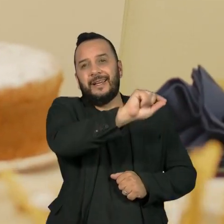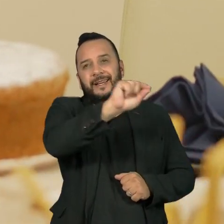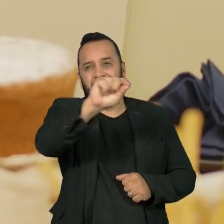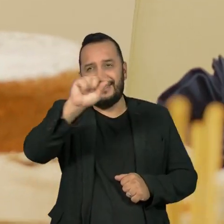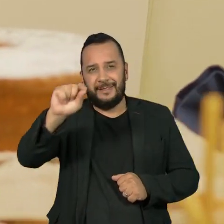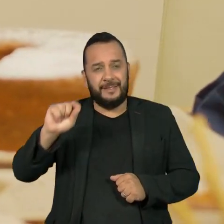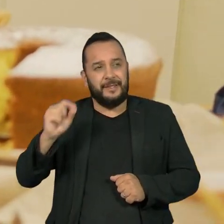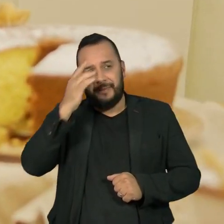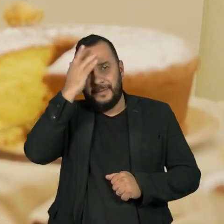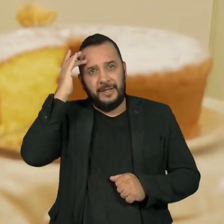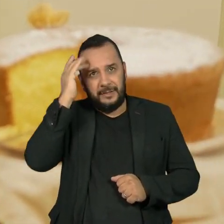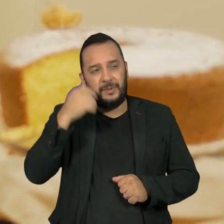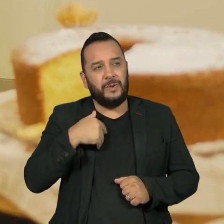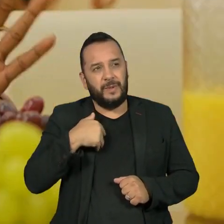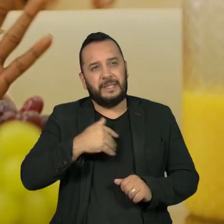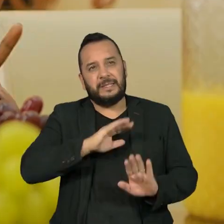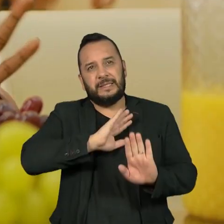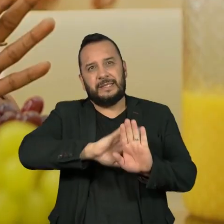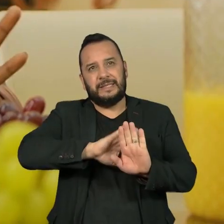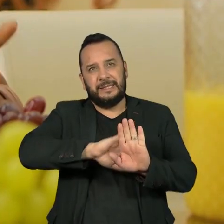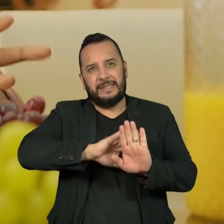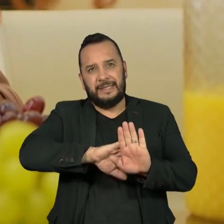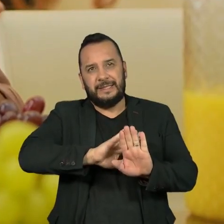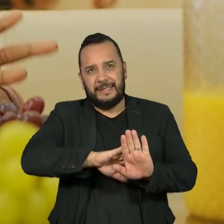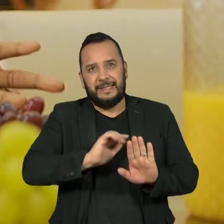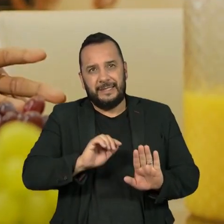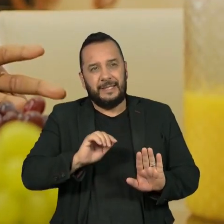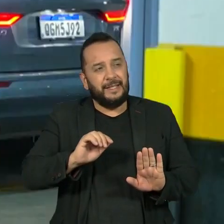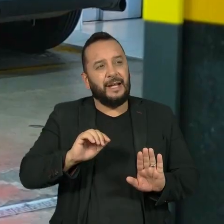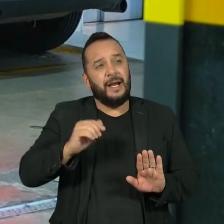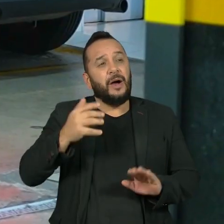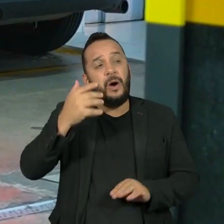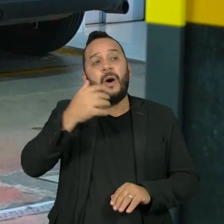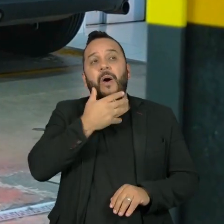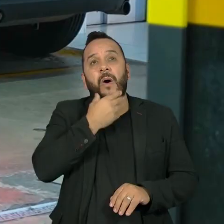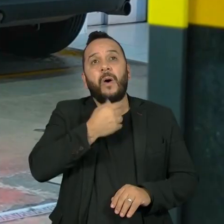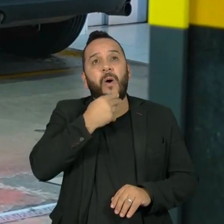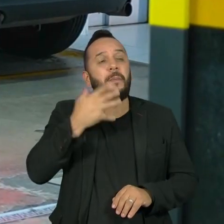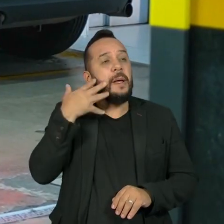por trás financiando na figura geralmente imaginada de um homem branco.